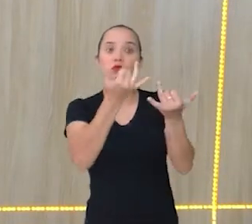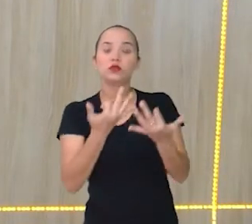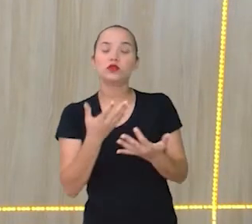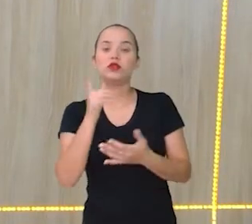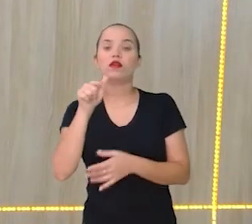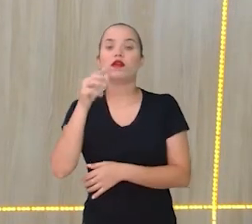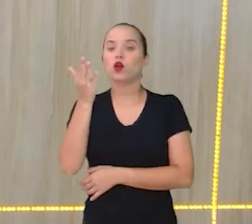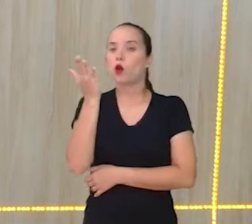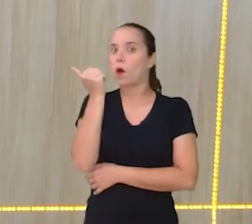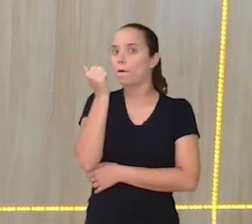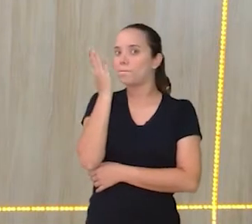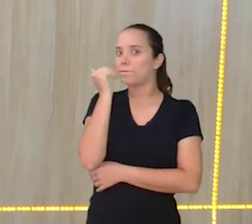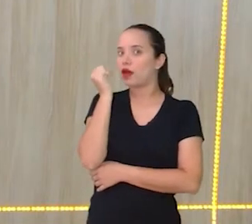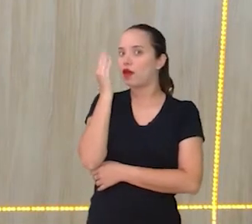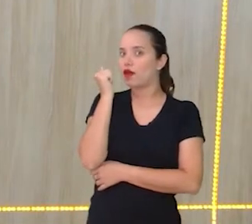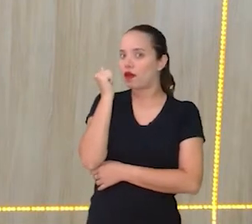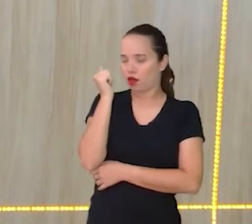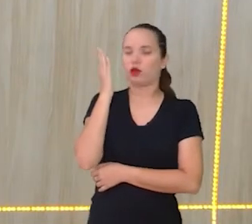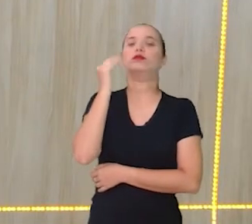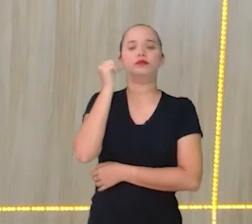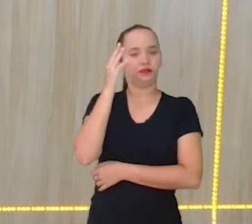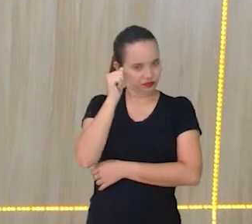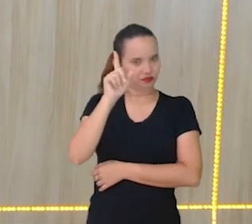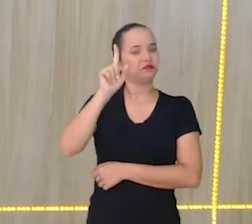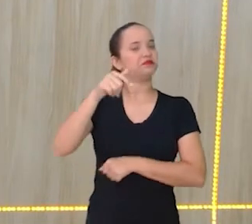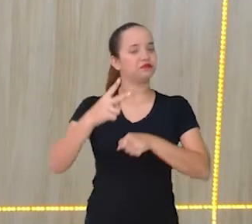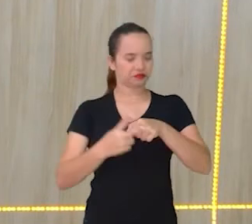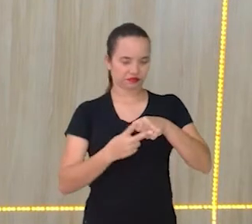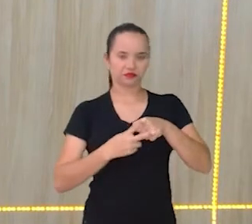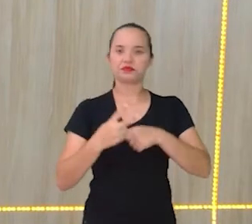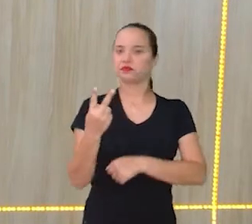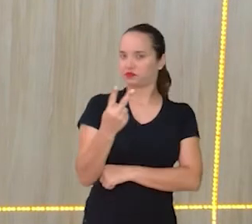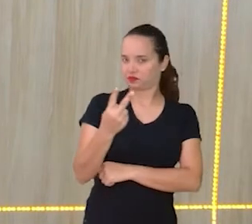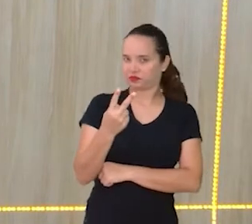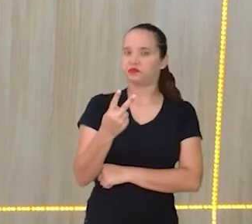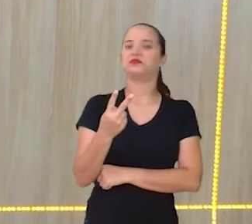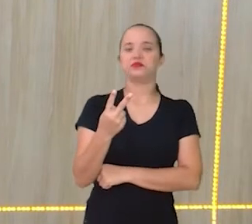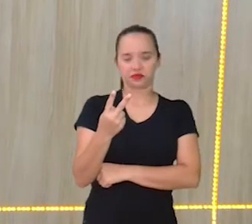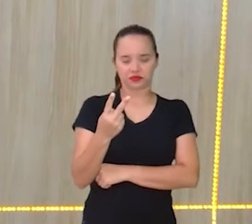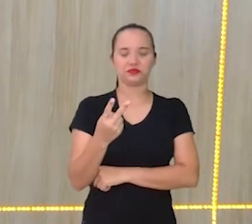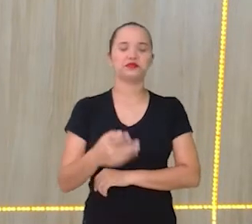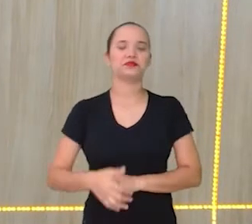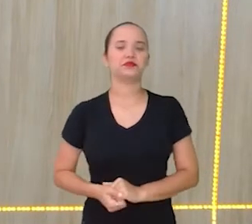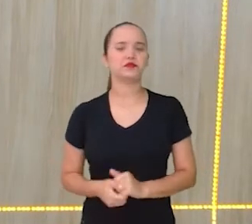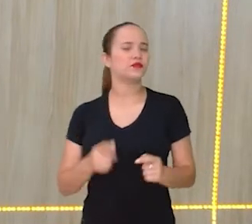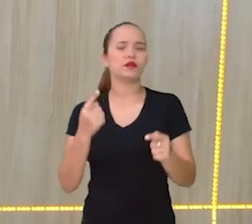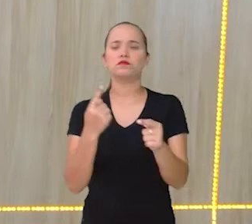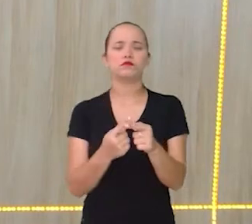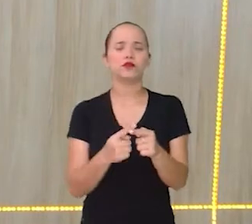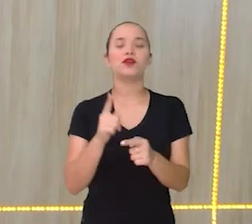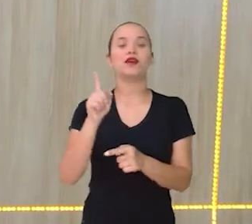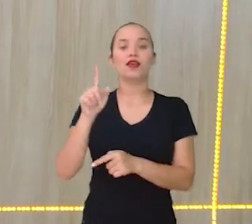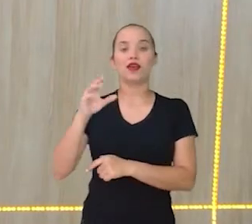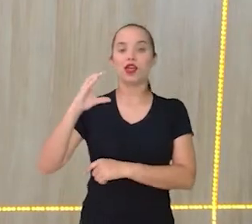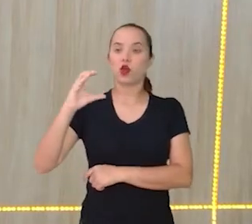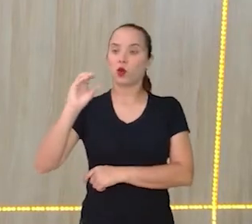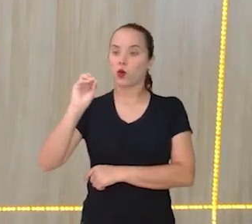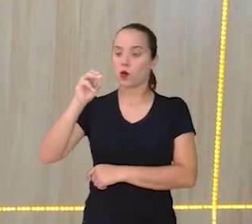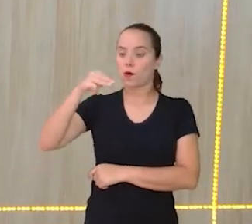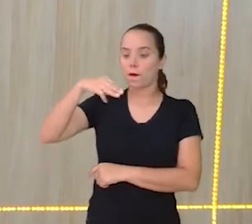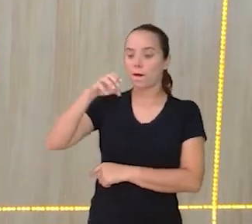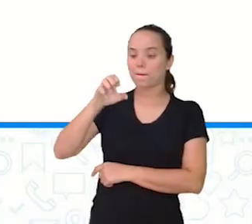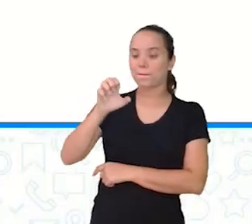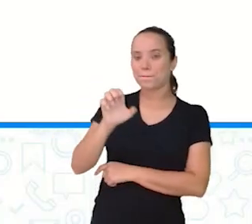comer. Comer é um verbo de segunda conjugação. Acertei? Acertei. Por quê? Porque termina com ER. Vamos